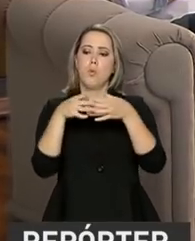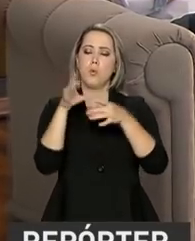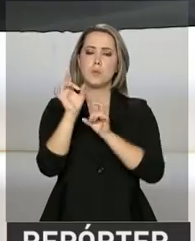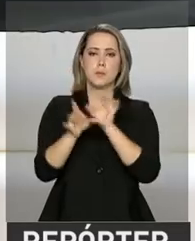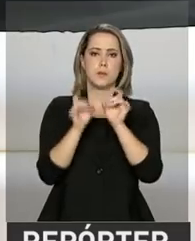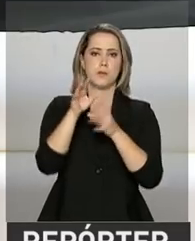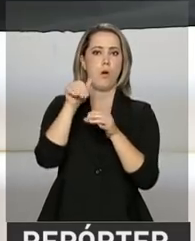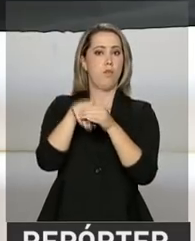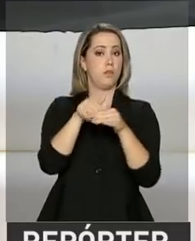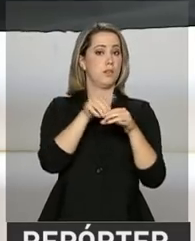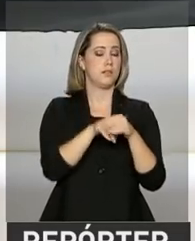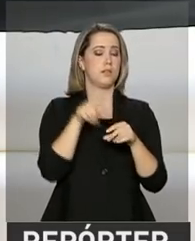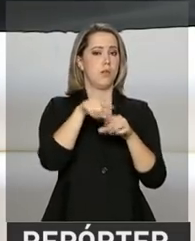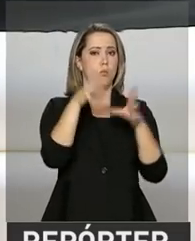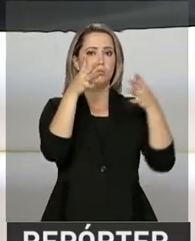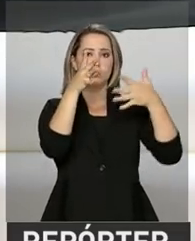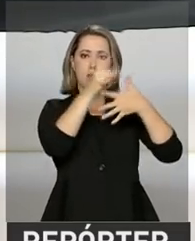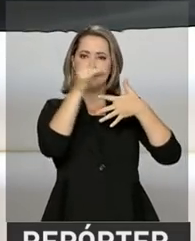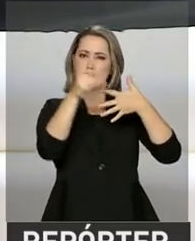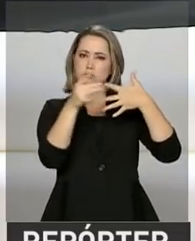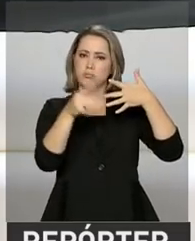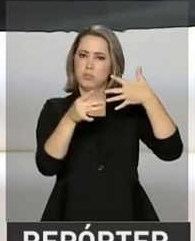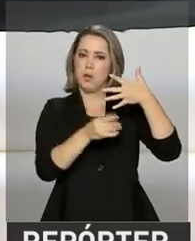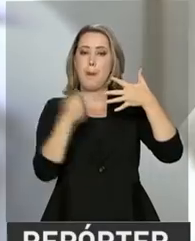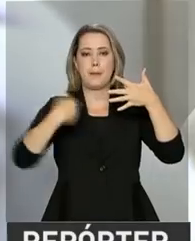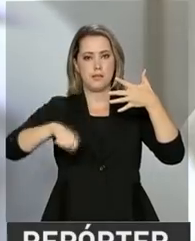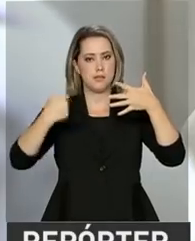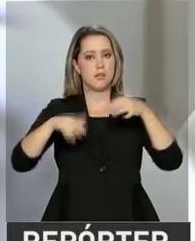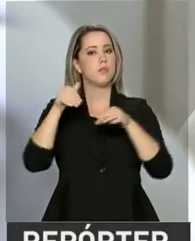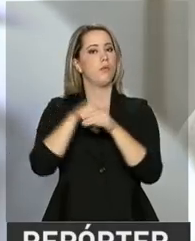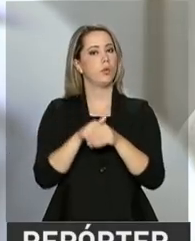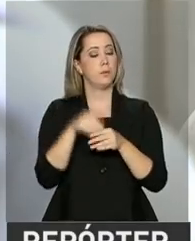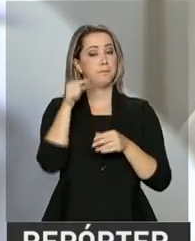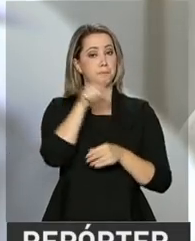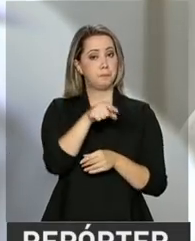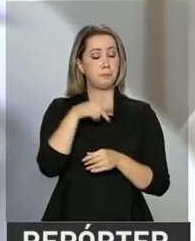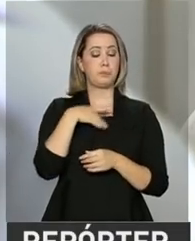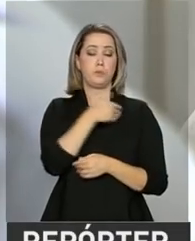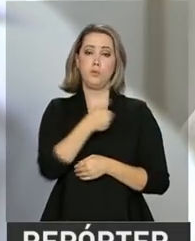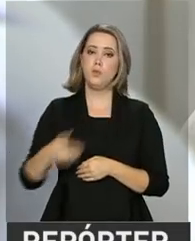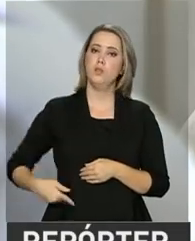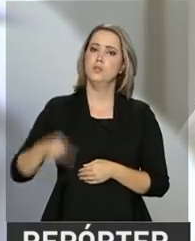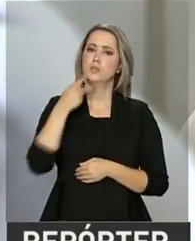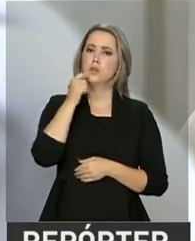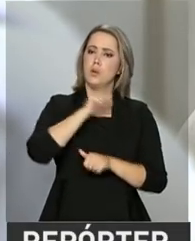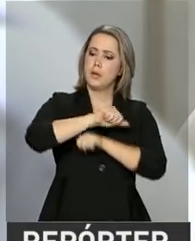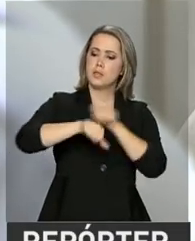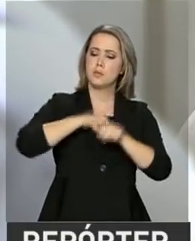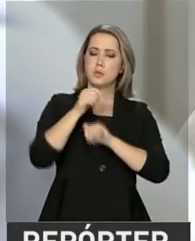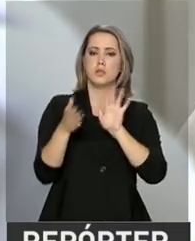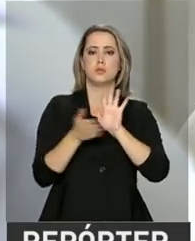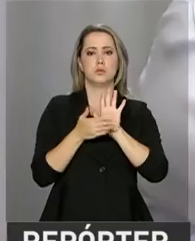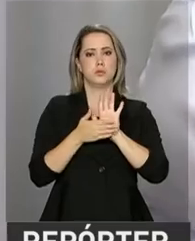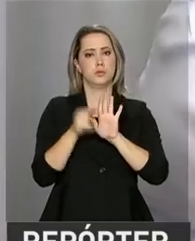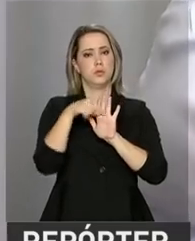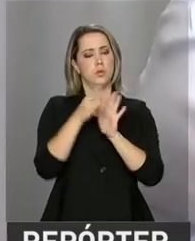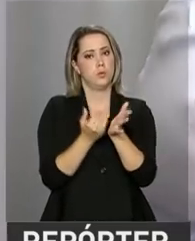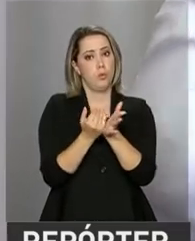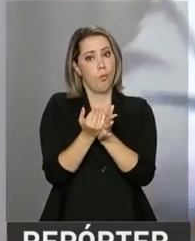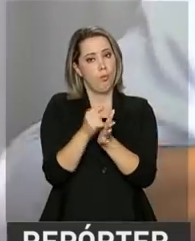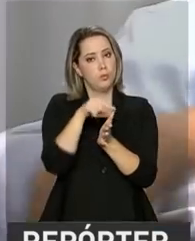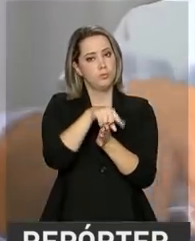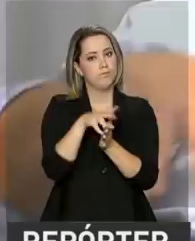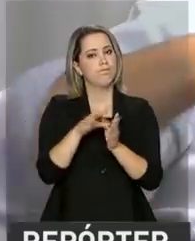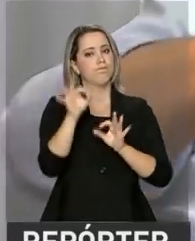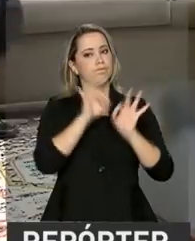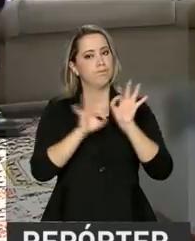câmara e os destaques que ainda faltam ser votados para o governo as mudanças no projeto original feitas